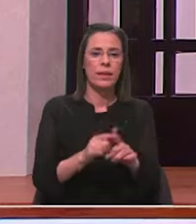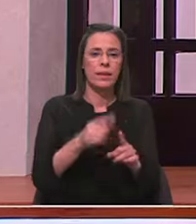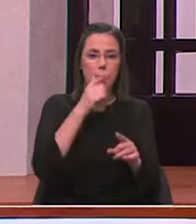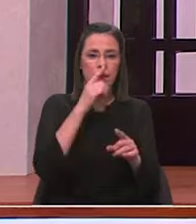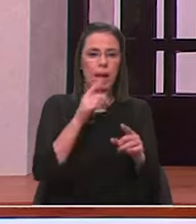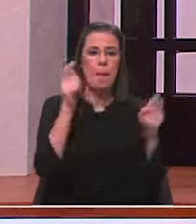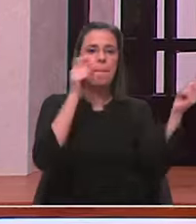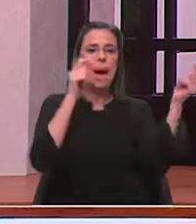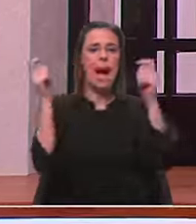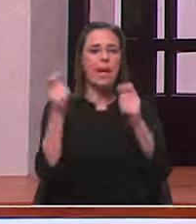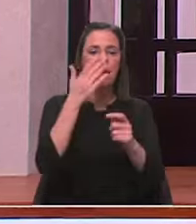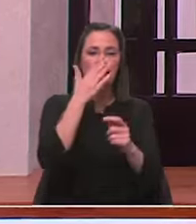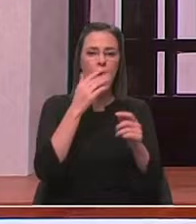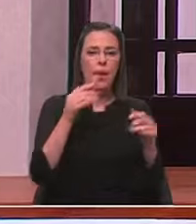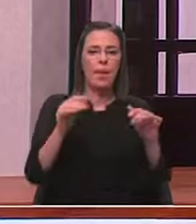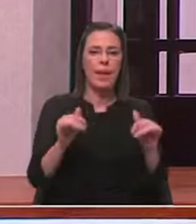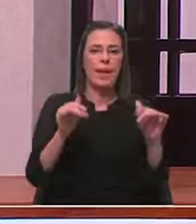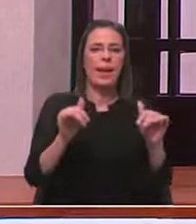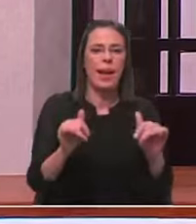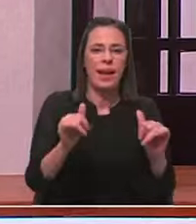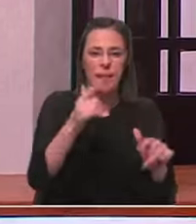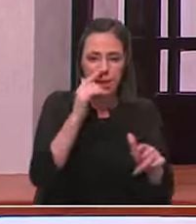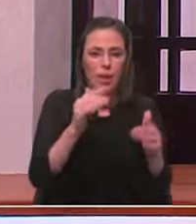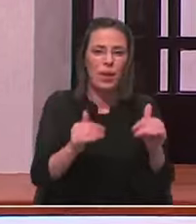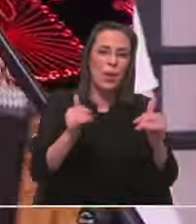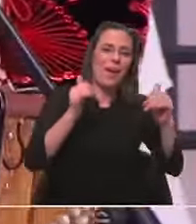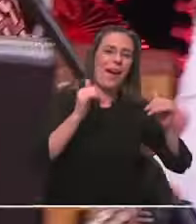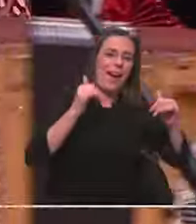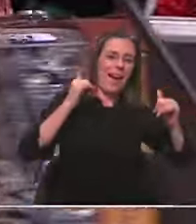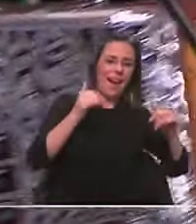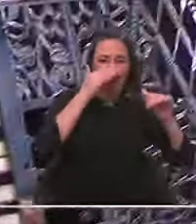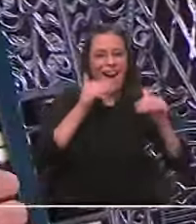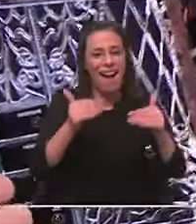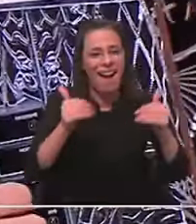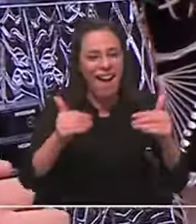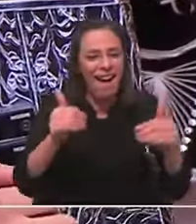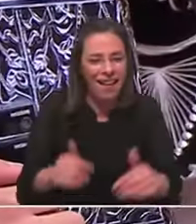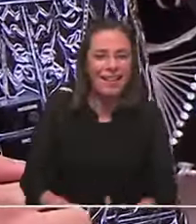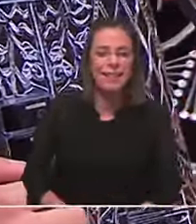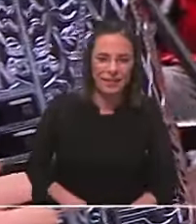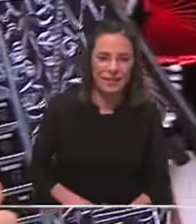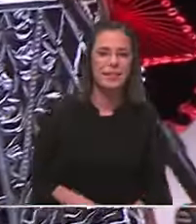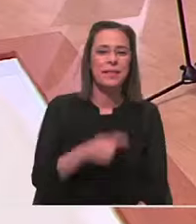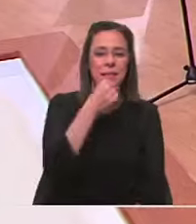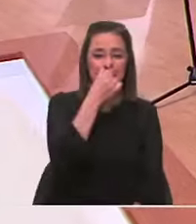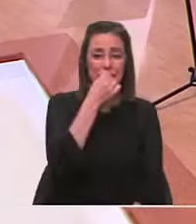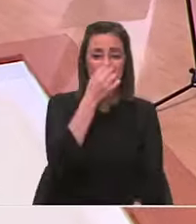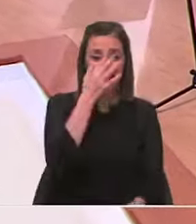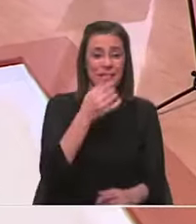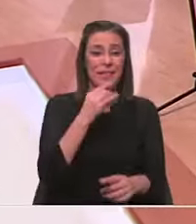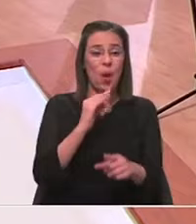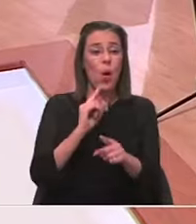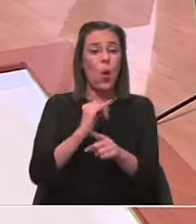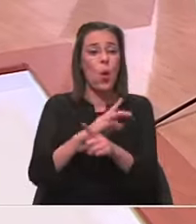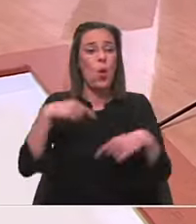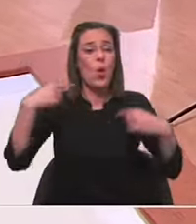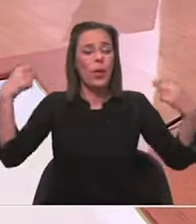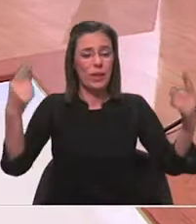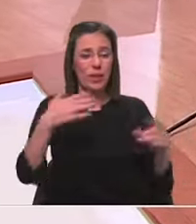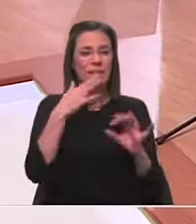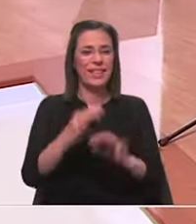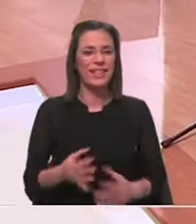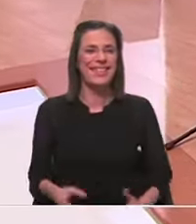marcha. Porque México para cá, como se fosse México uma marcha. Exatamente. Muito bem. Interpreto outras coisas também, também de